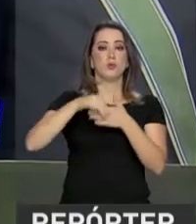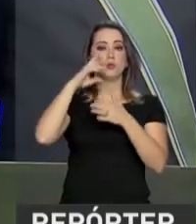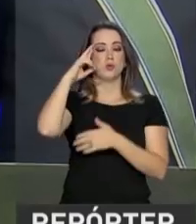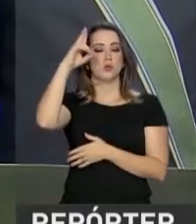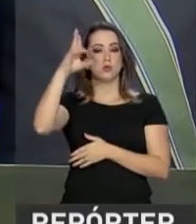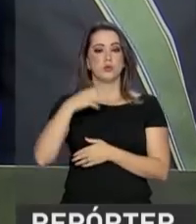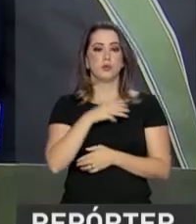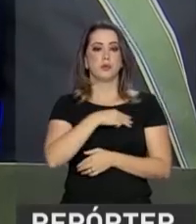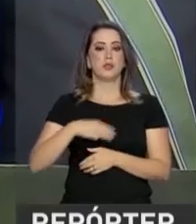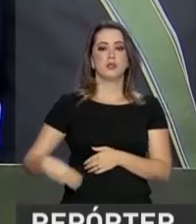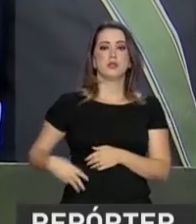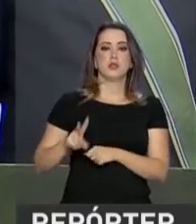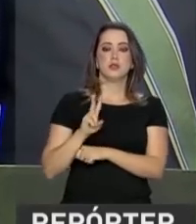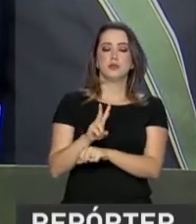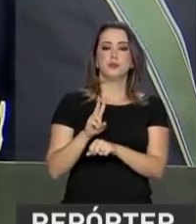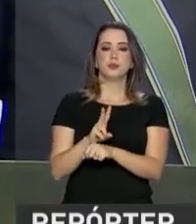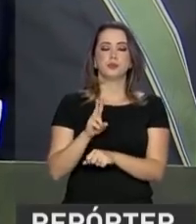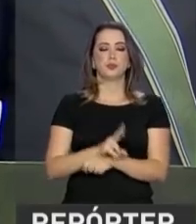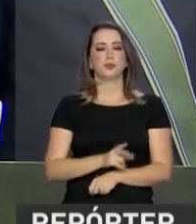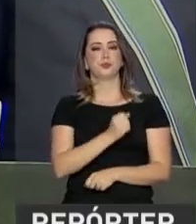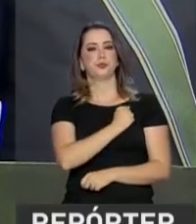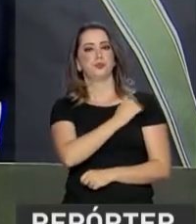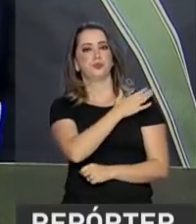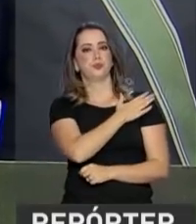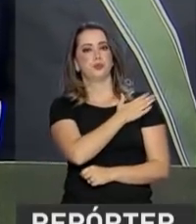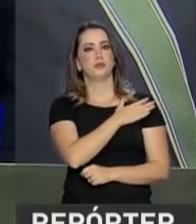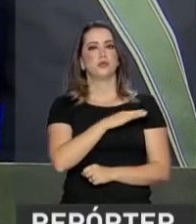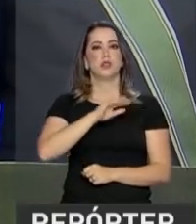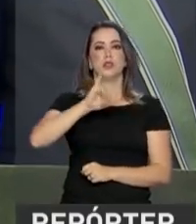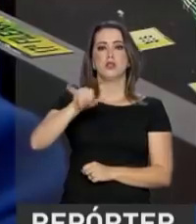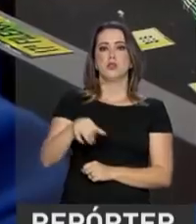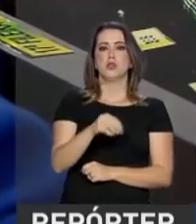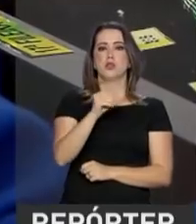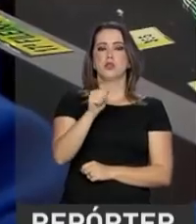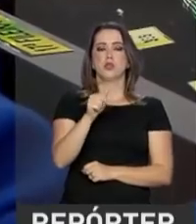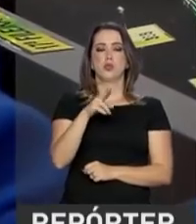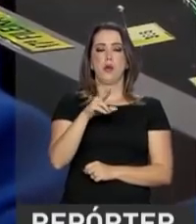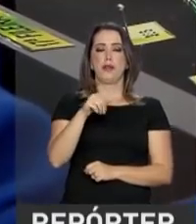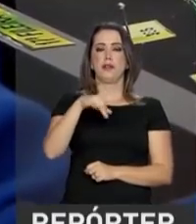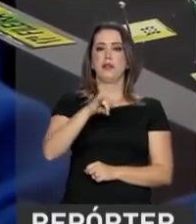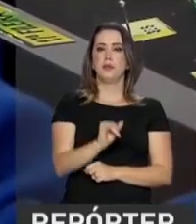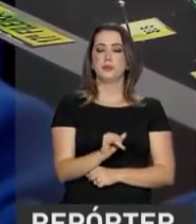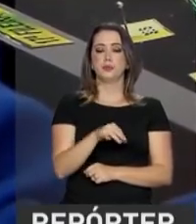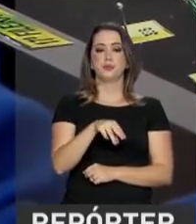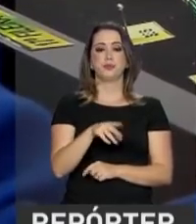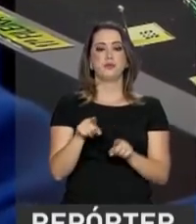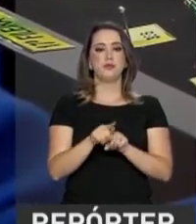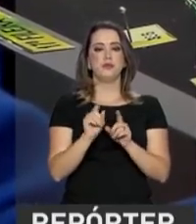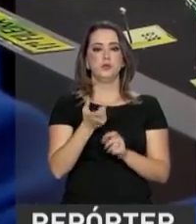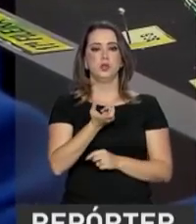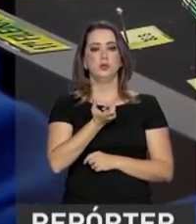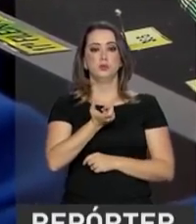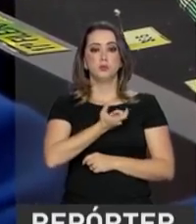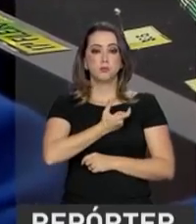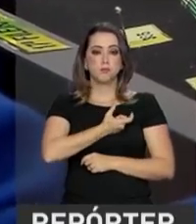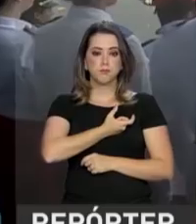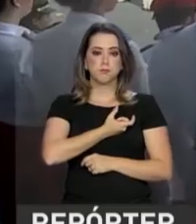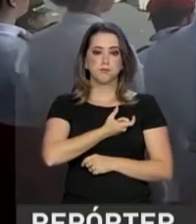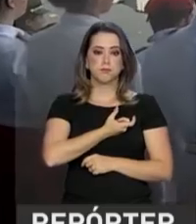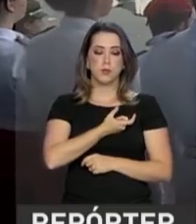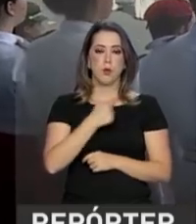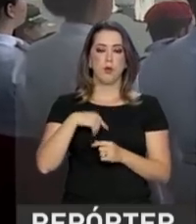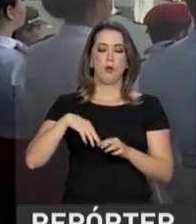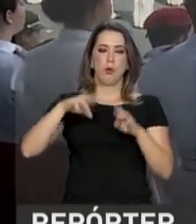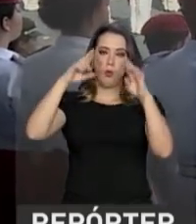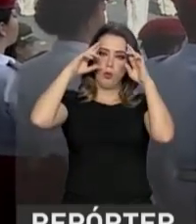como o ministro da Defesa, General de Exército, Joaquim Silva e Luna. Foram entregues condecorações da Ordem do Mérito Militar